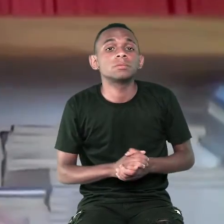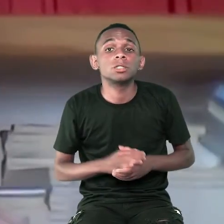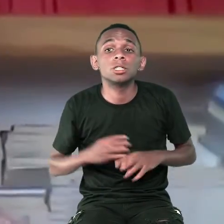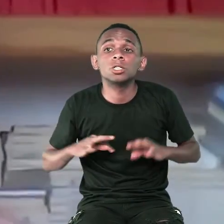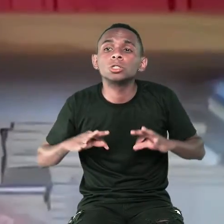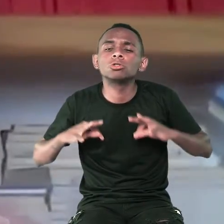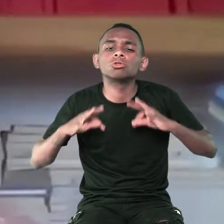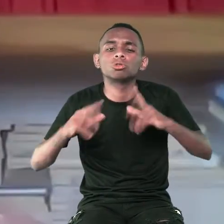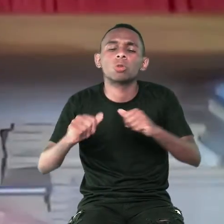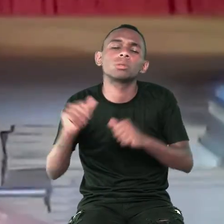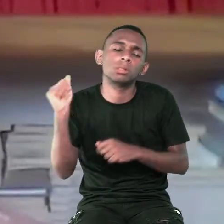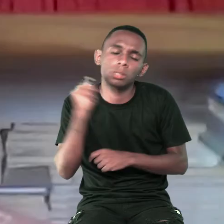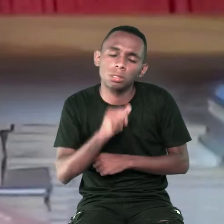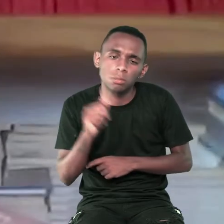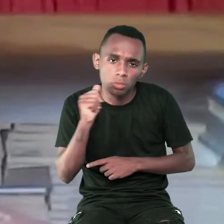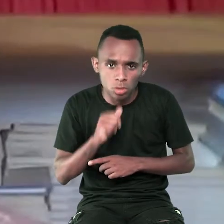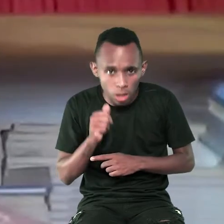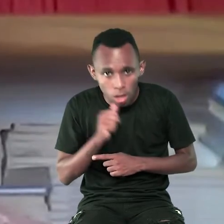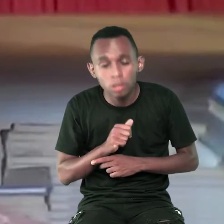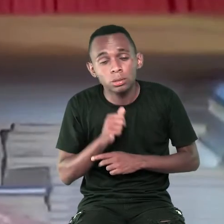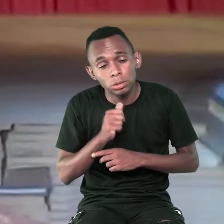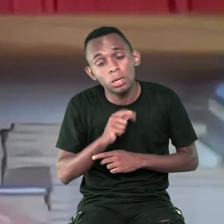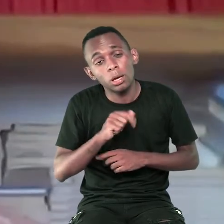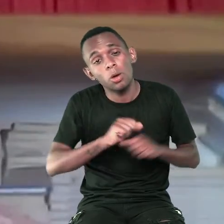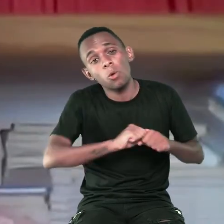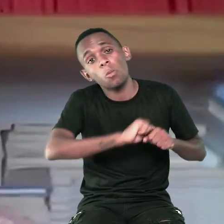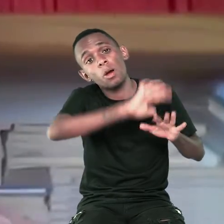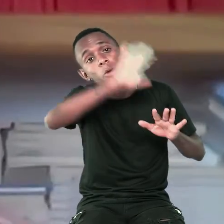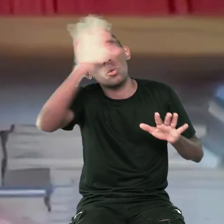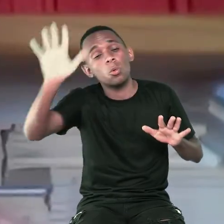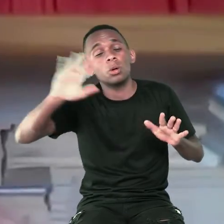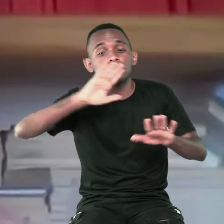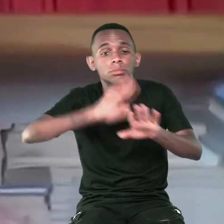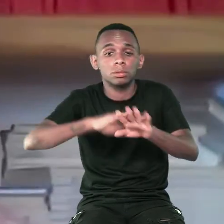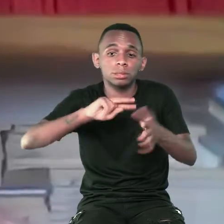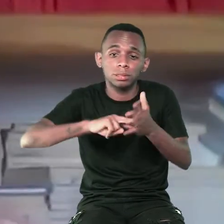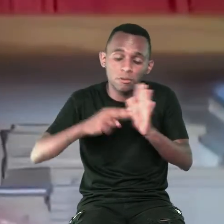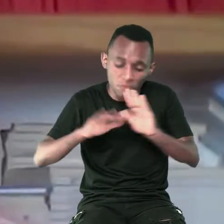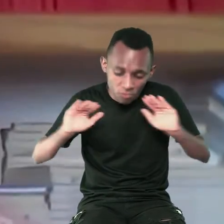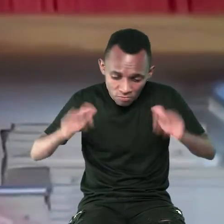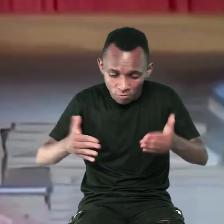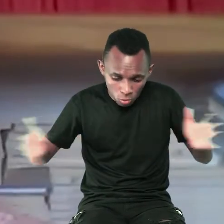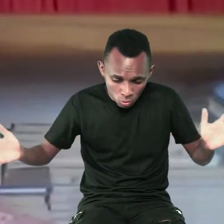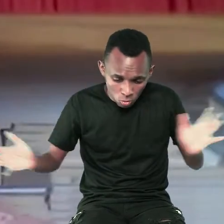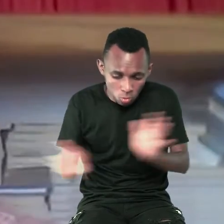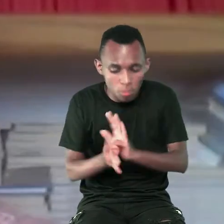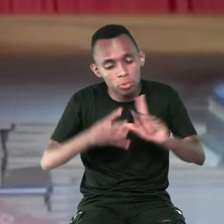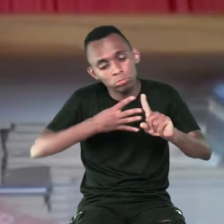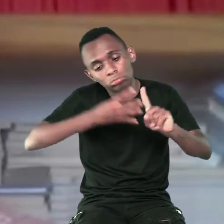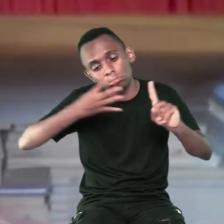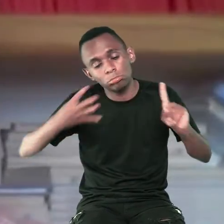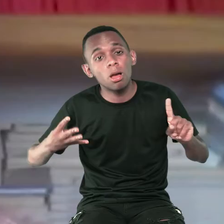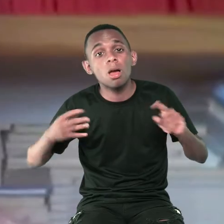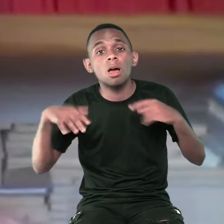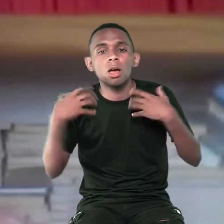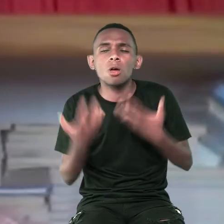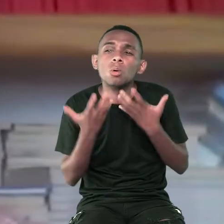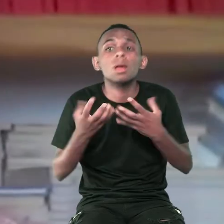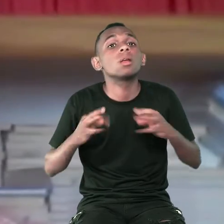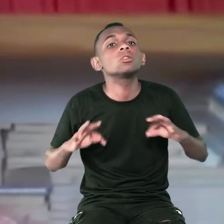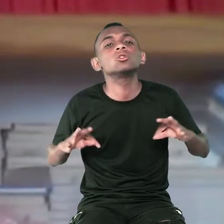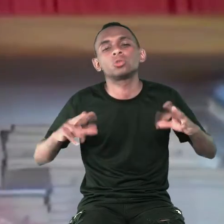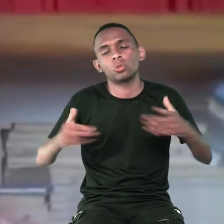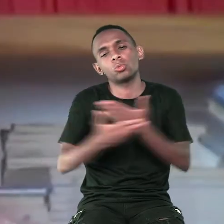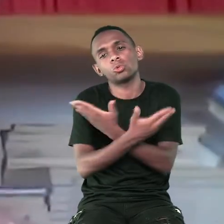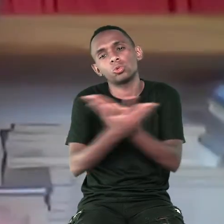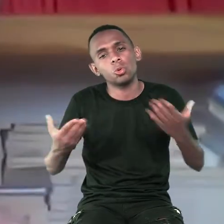todas as mulheres, e, e arco-íris também, porque é para esse público arco-íris, mas eu Uhum. quero que seja para todos,